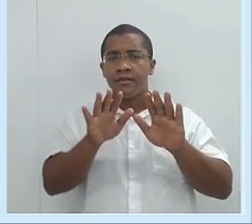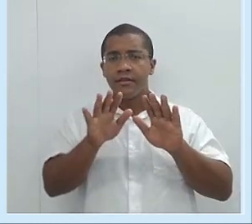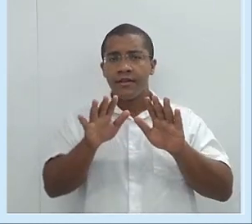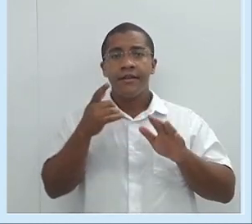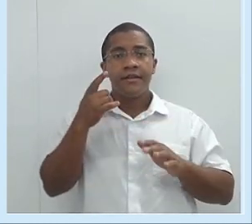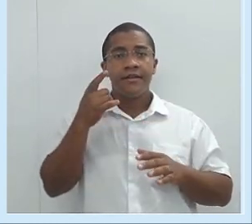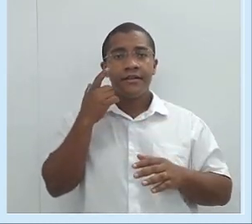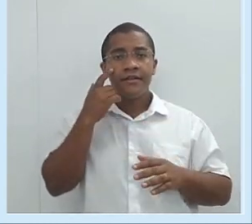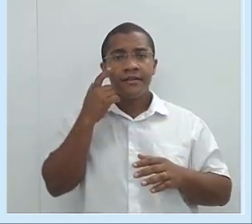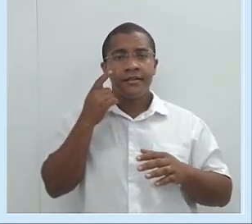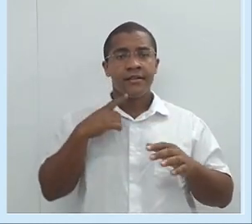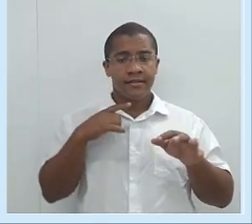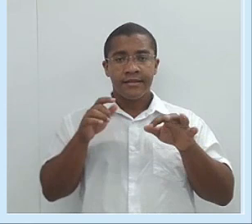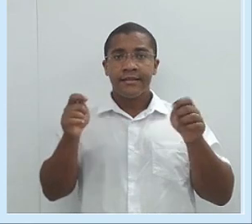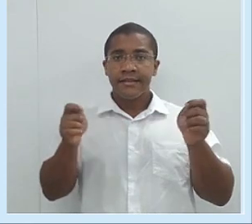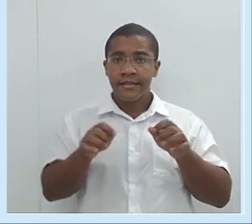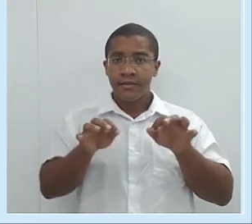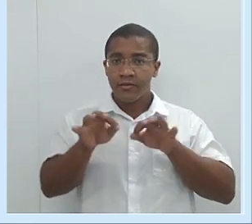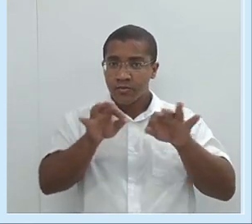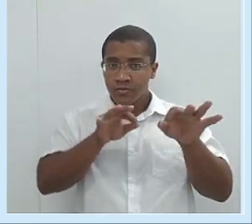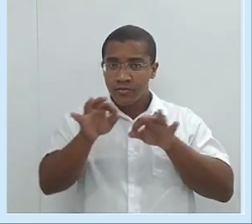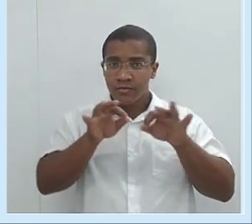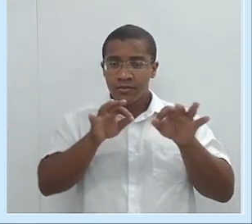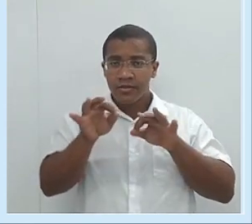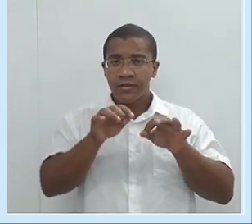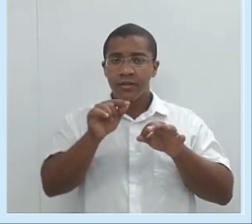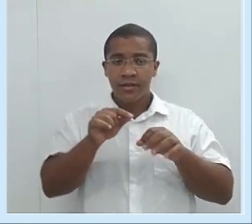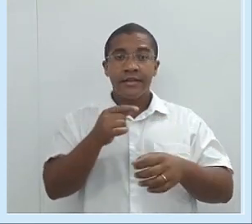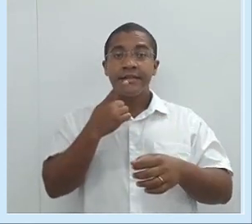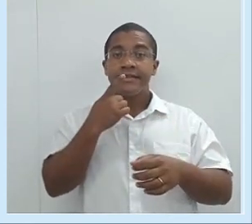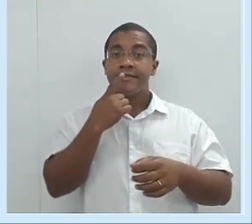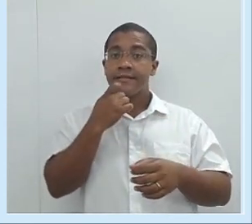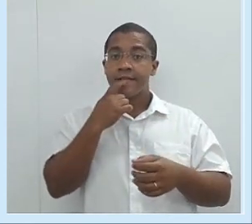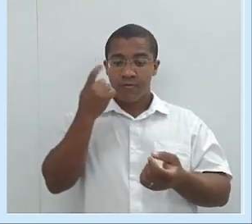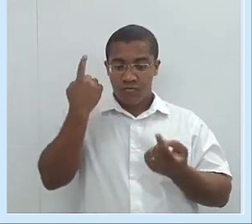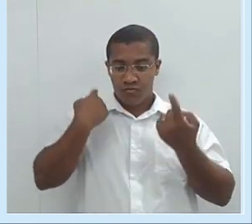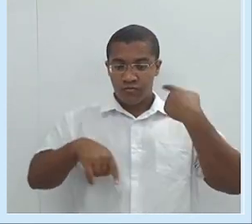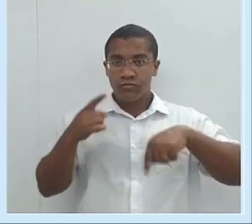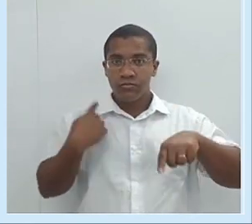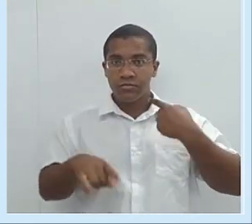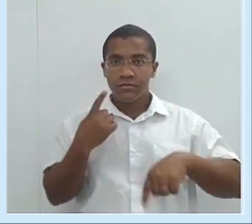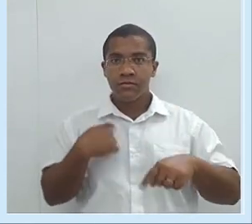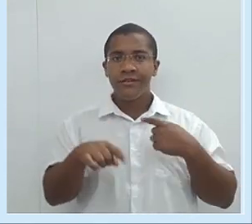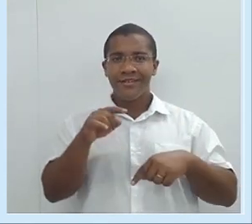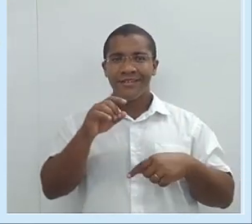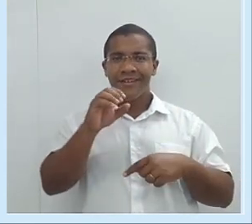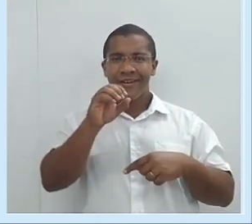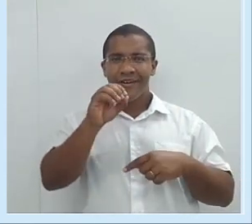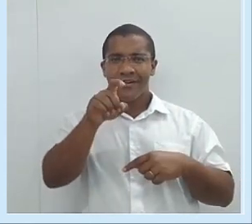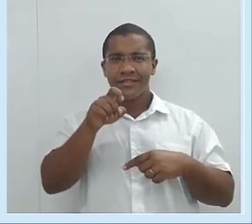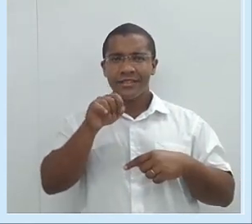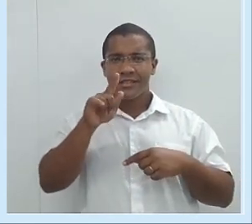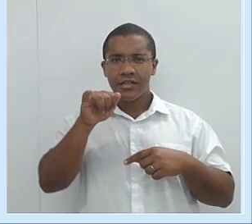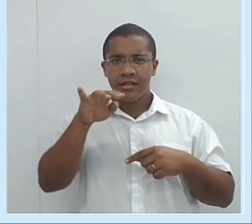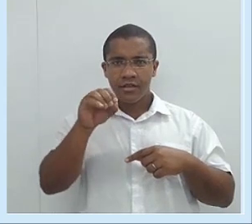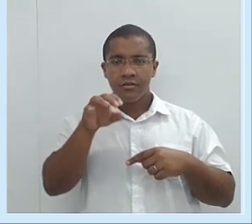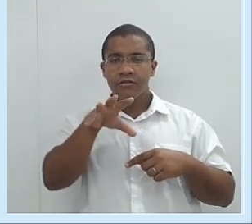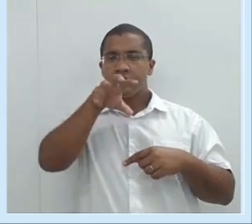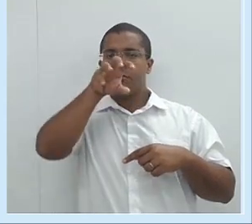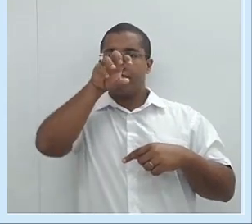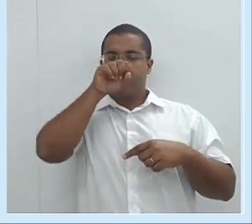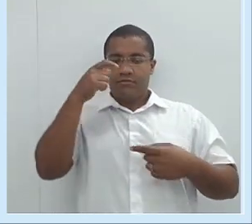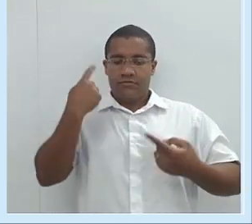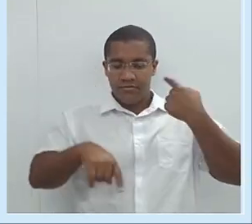nosso cérebro para coordenar a liberação de sangue e de oxigênio e outras